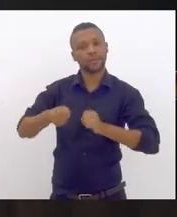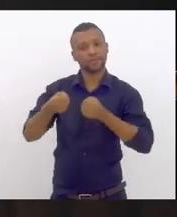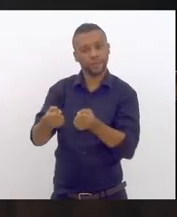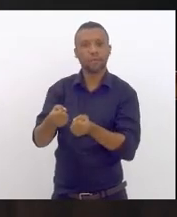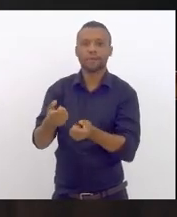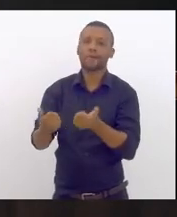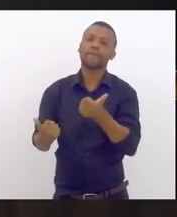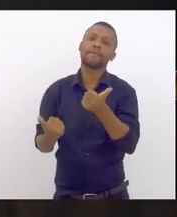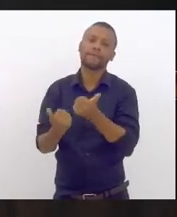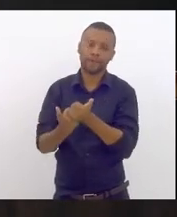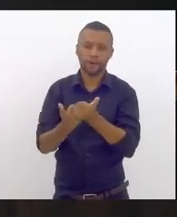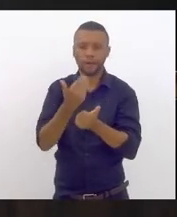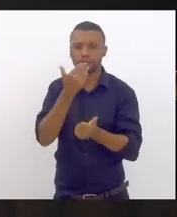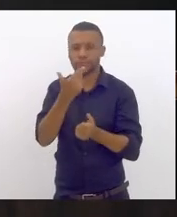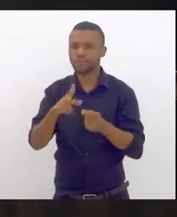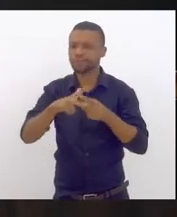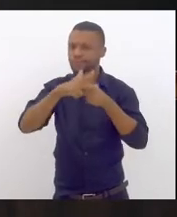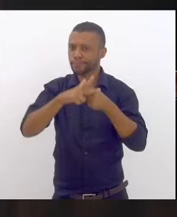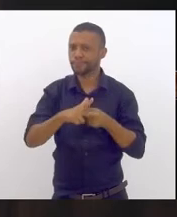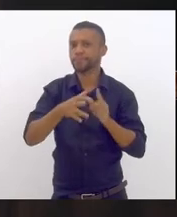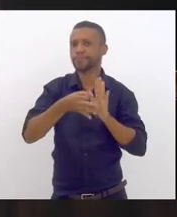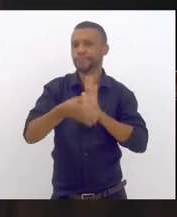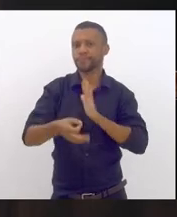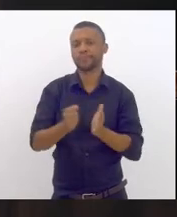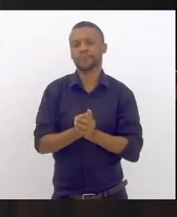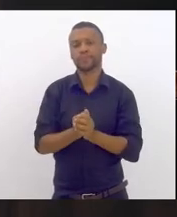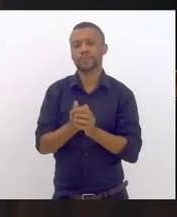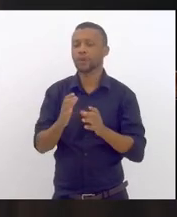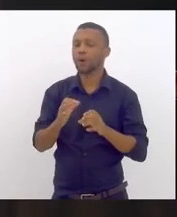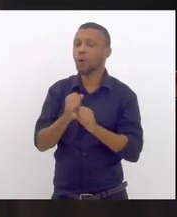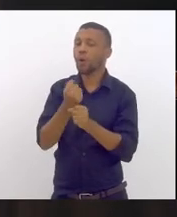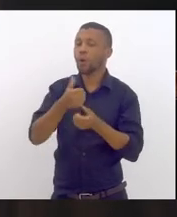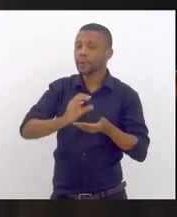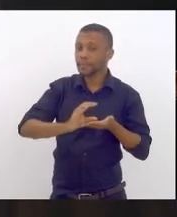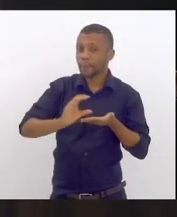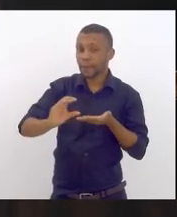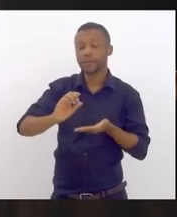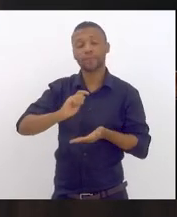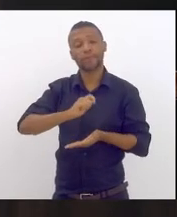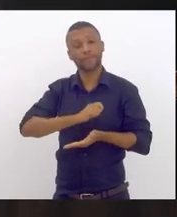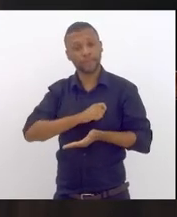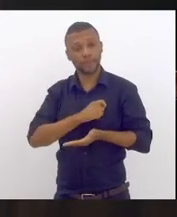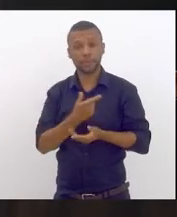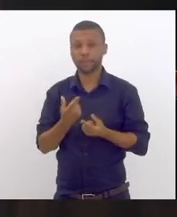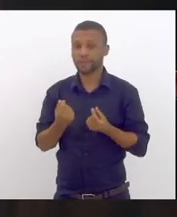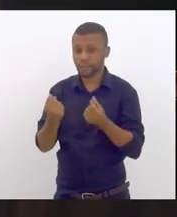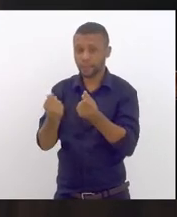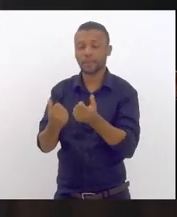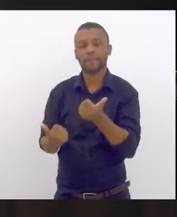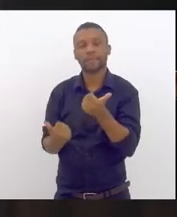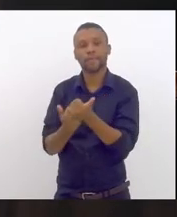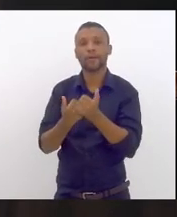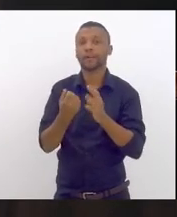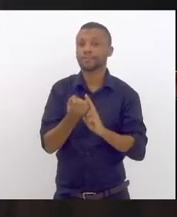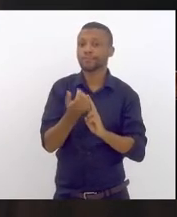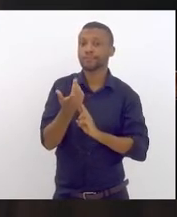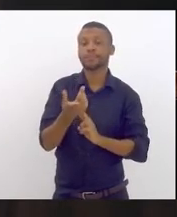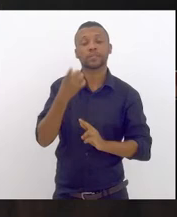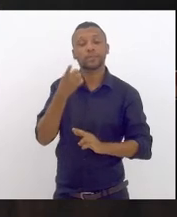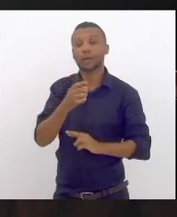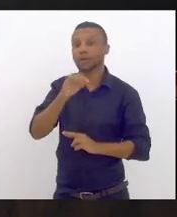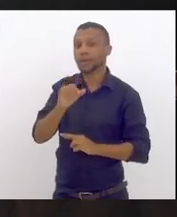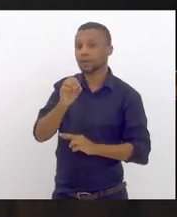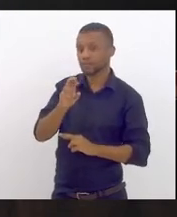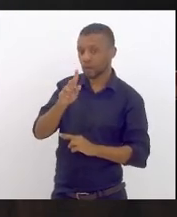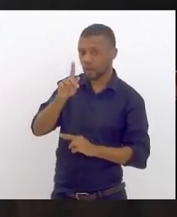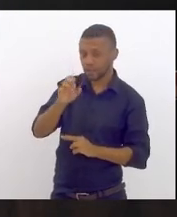emendas, de orçamento, fiscalização financeira e controle favorável. Relator, deputado Jorge Felipe Neto, Carlos